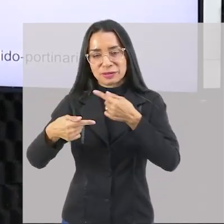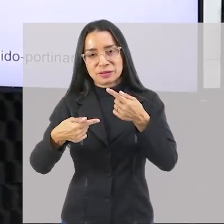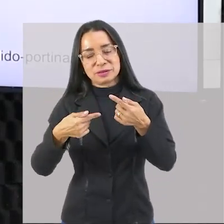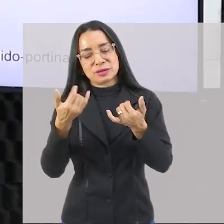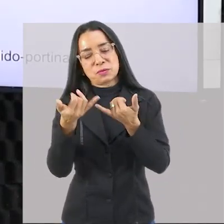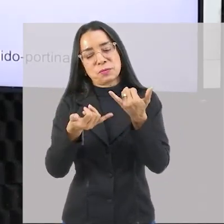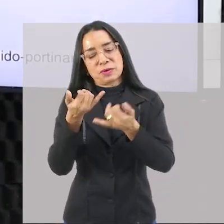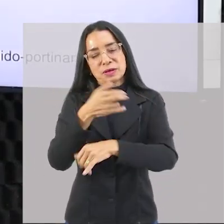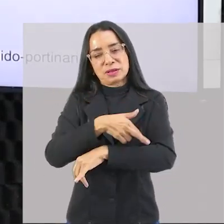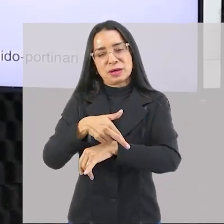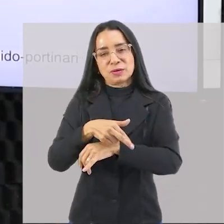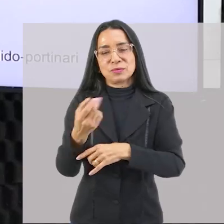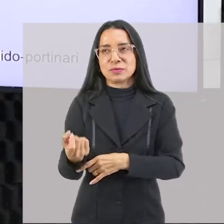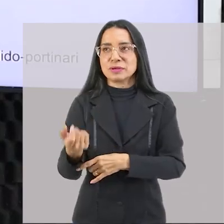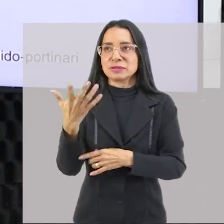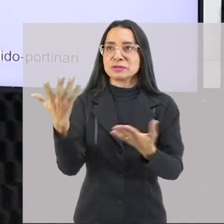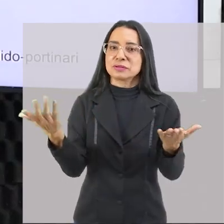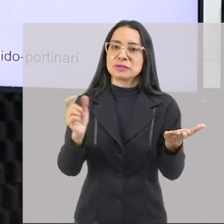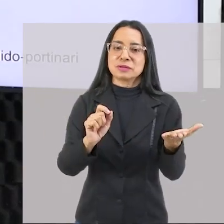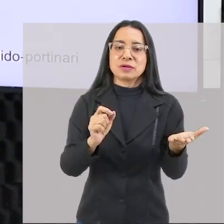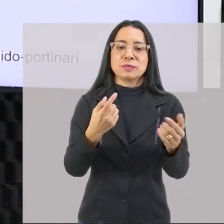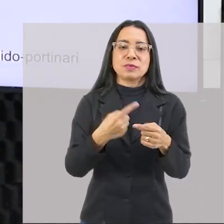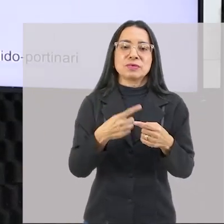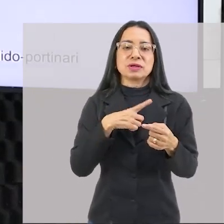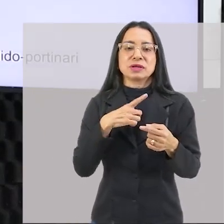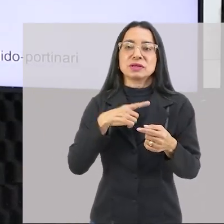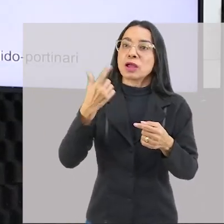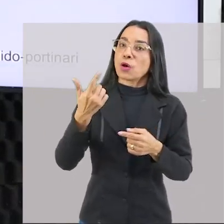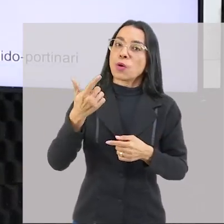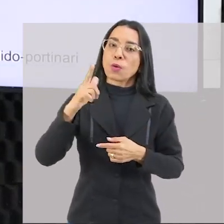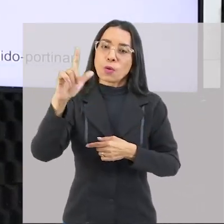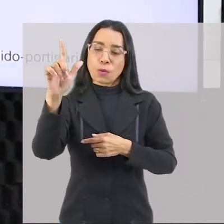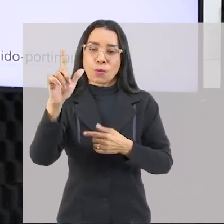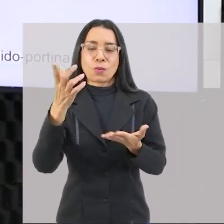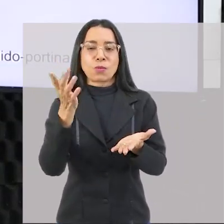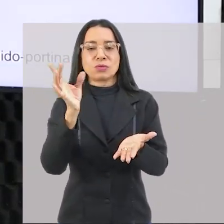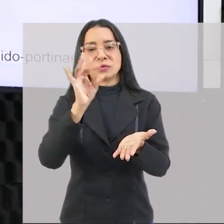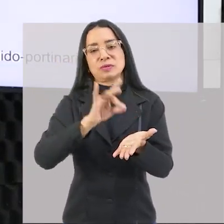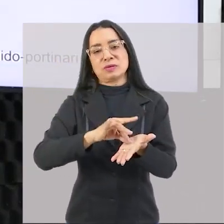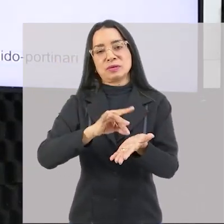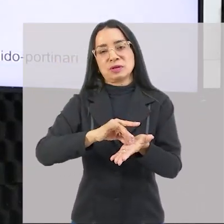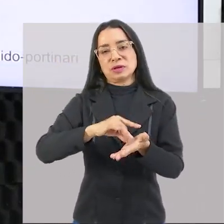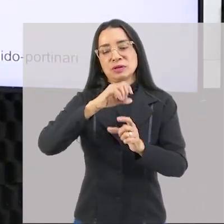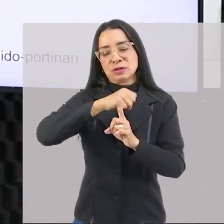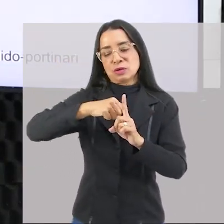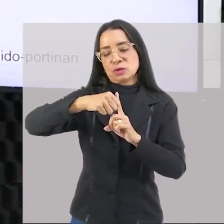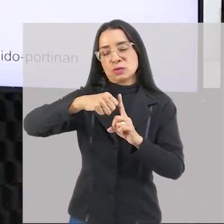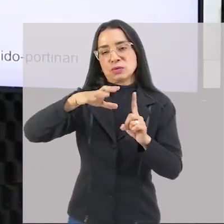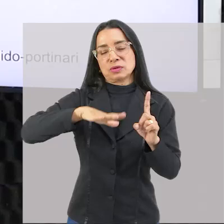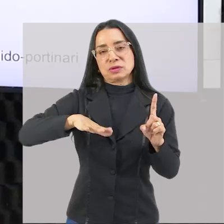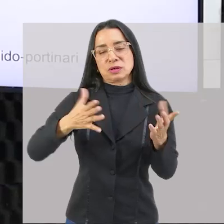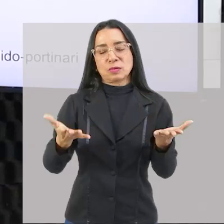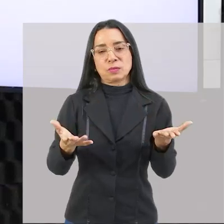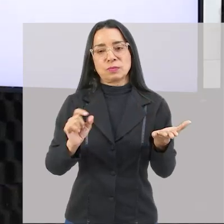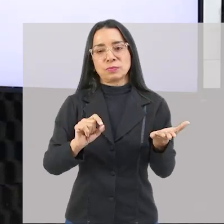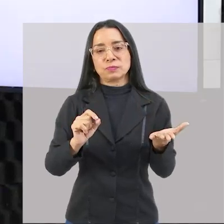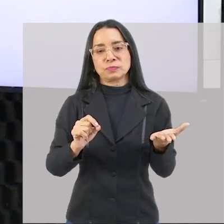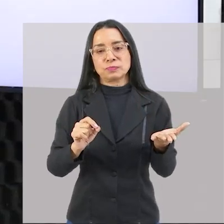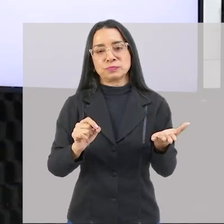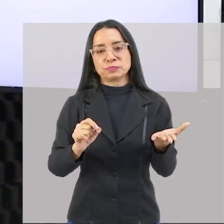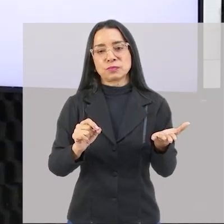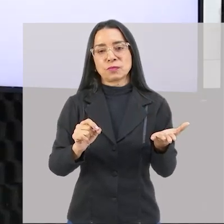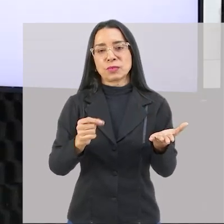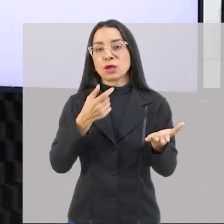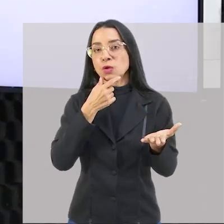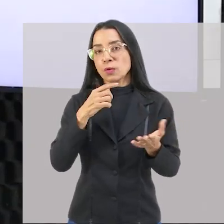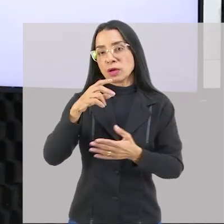uma coisa para mim estranha. Por quê? Porque a gente já tem uma outra realidade social. Não estou dizendo que era melhor ou pior. Estou dizendo que quando o Cândido Portinari